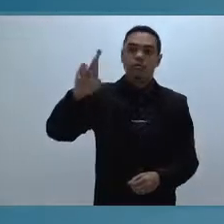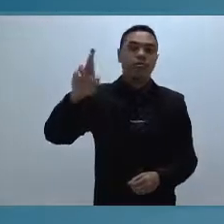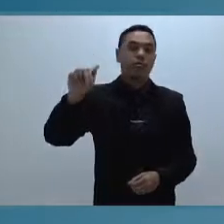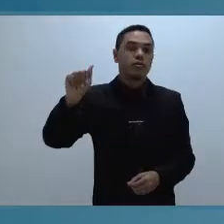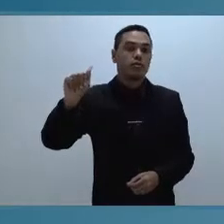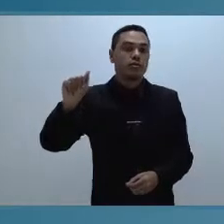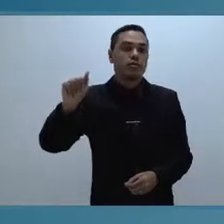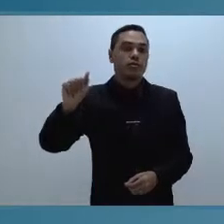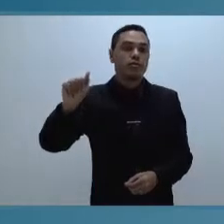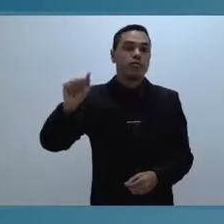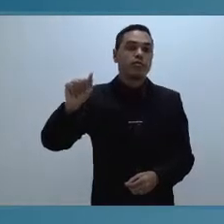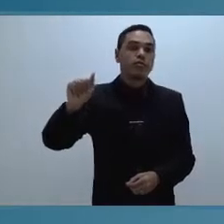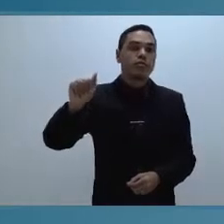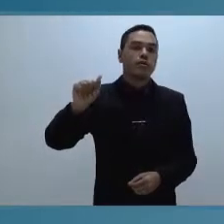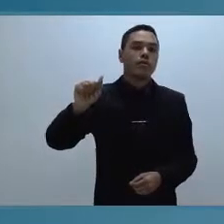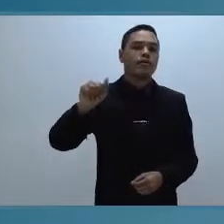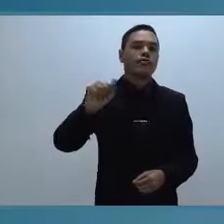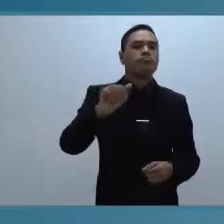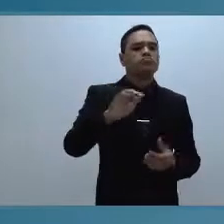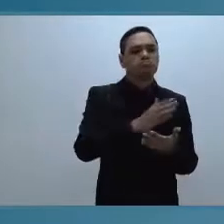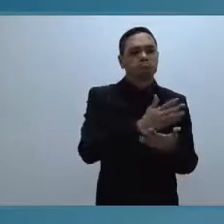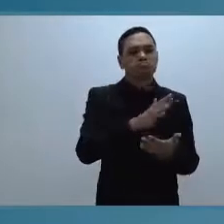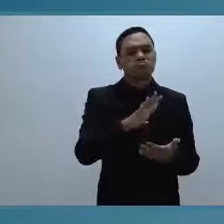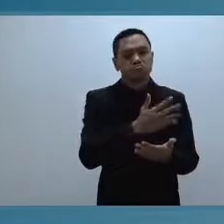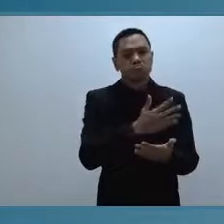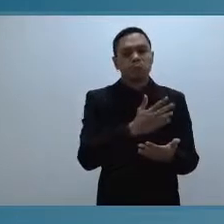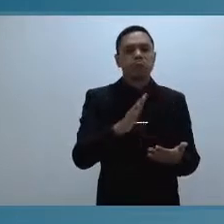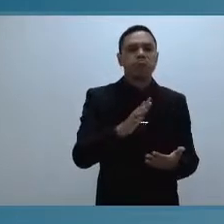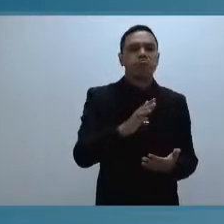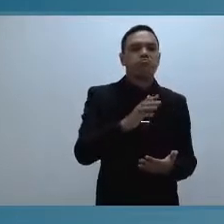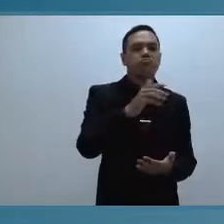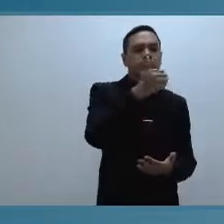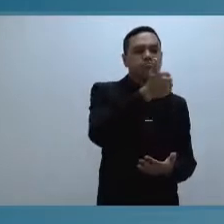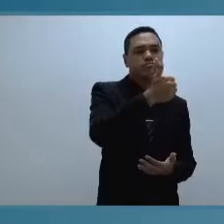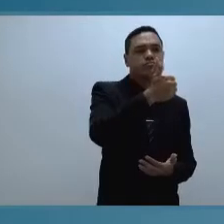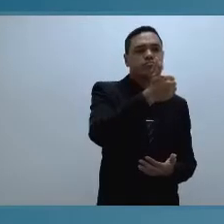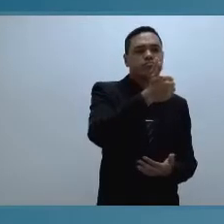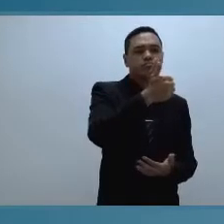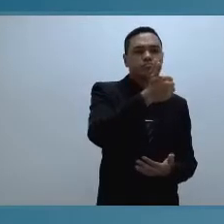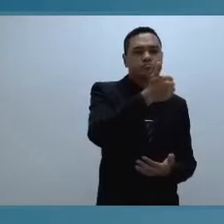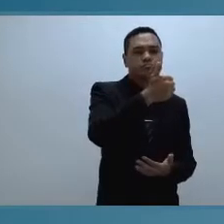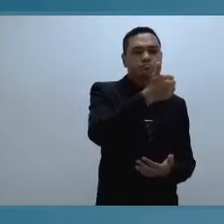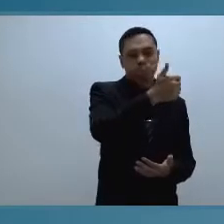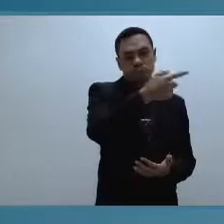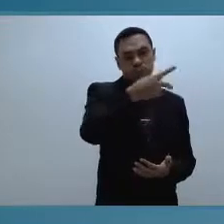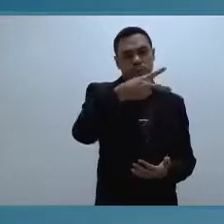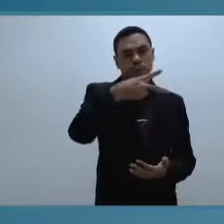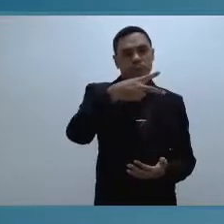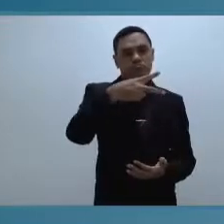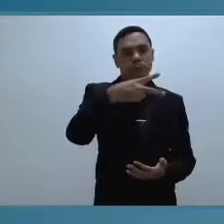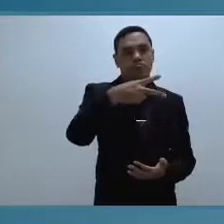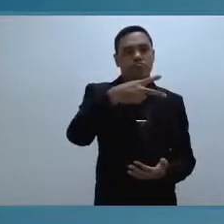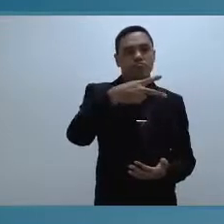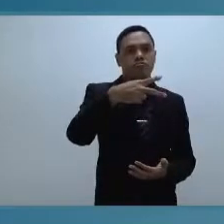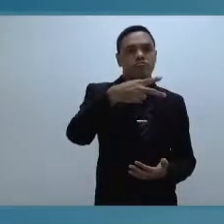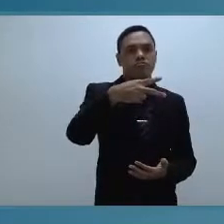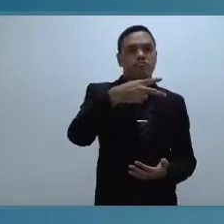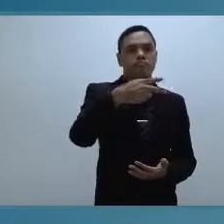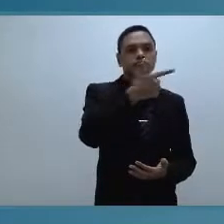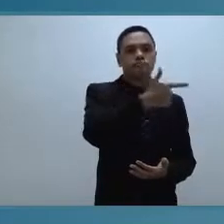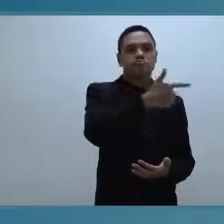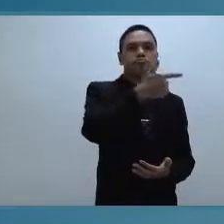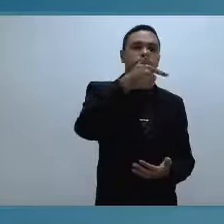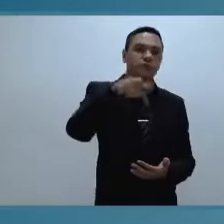117.320 habitantes, também estimativa do IBGE, tendo este melhor infraestrutura necessária